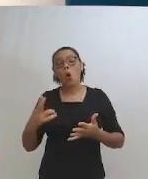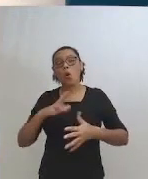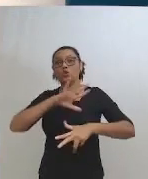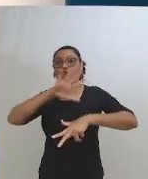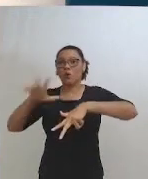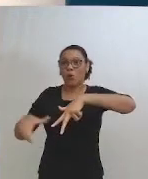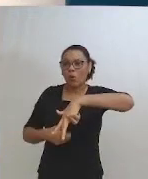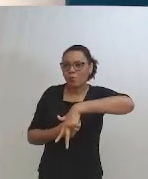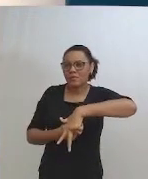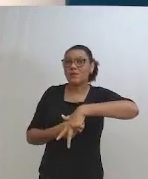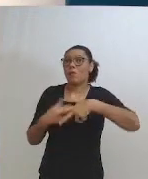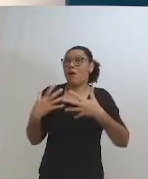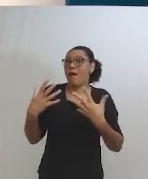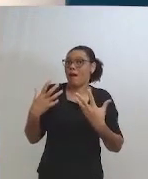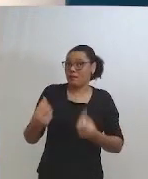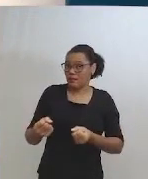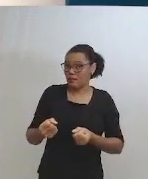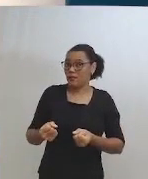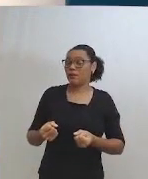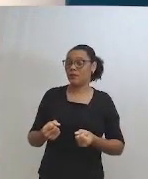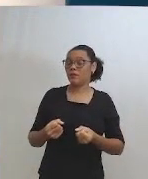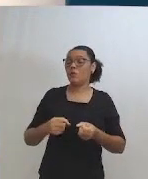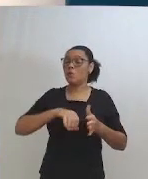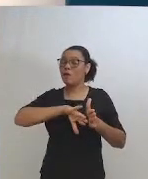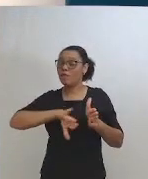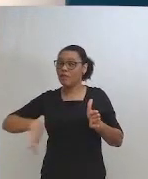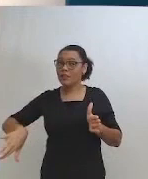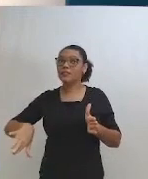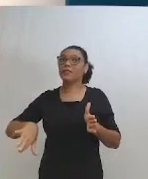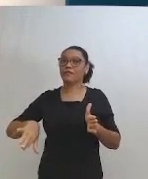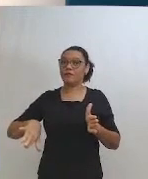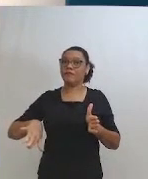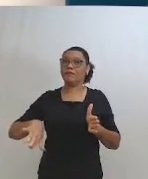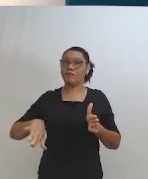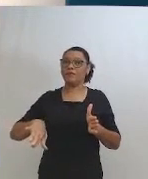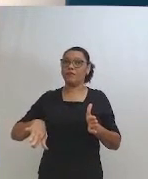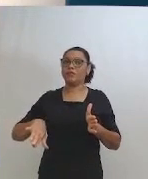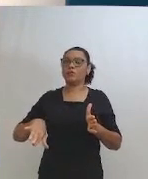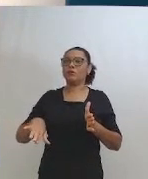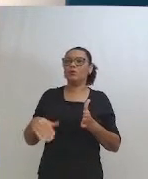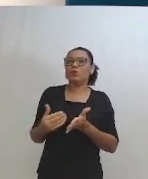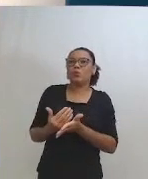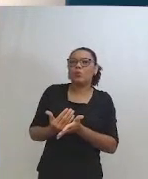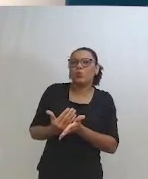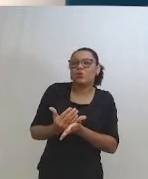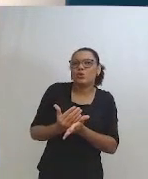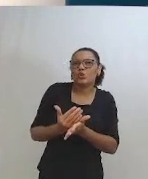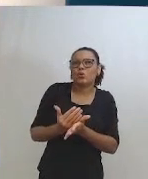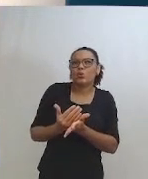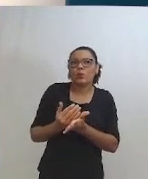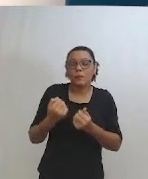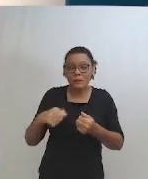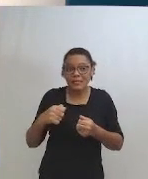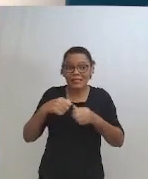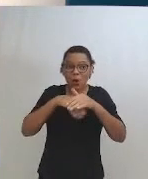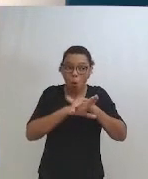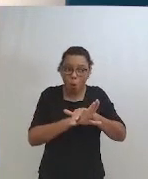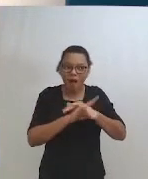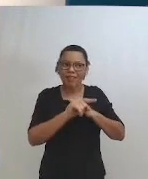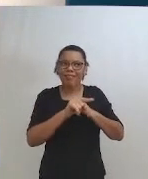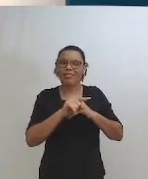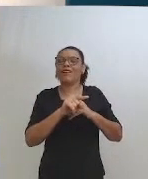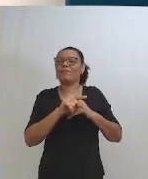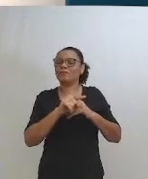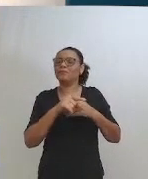aceitariam o afastamento da reserva de jurisdição. E então, esta requisição feita